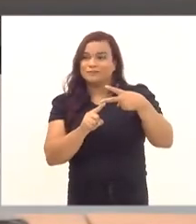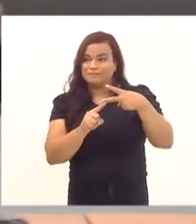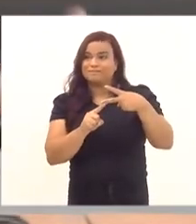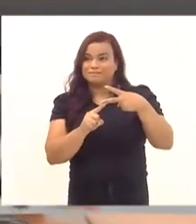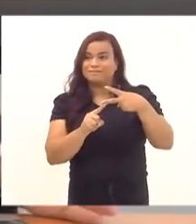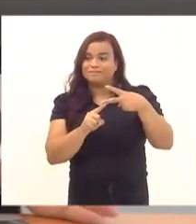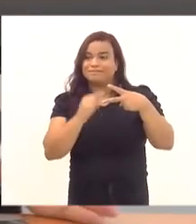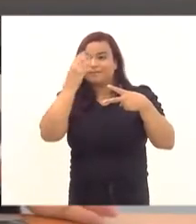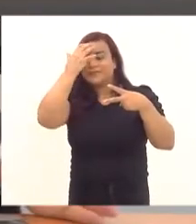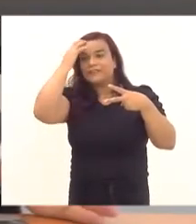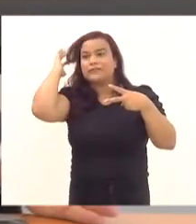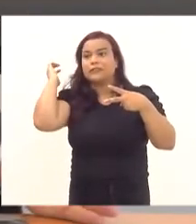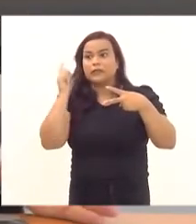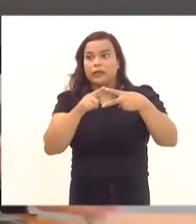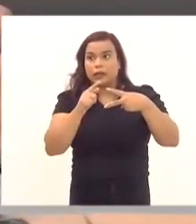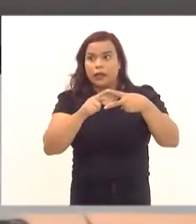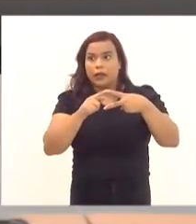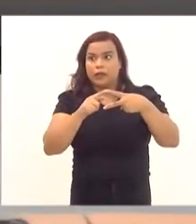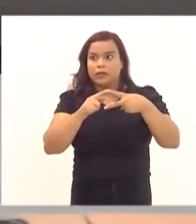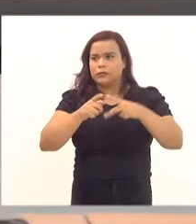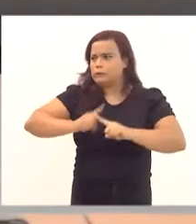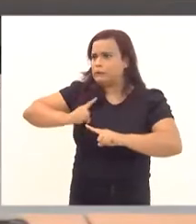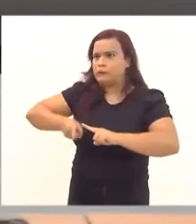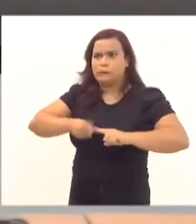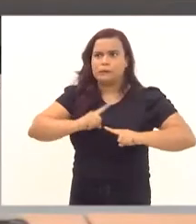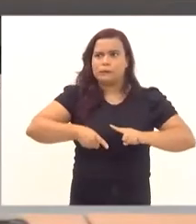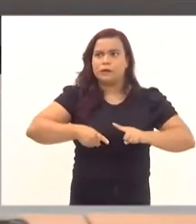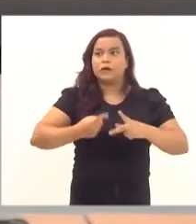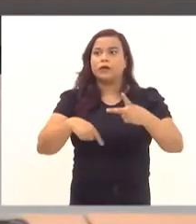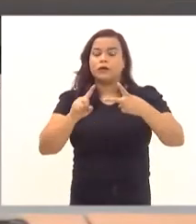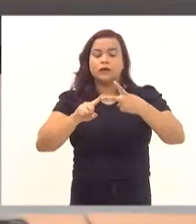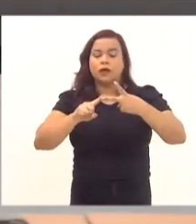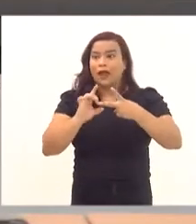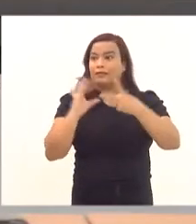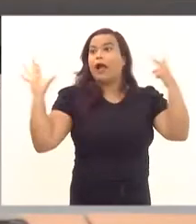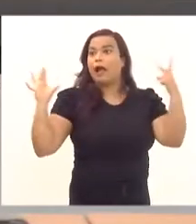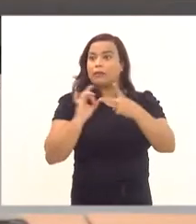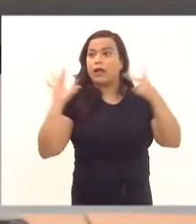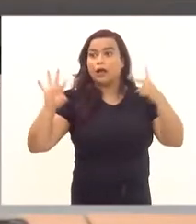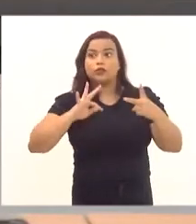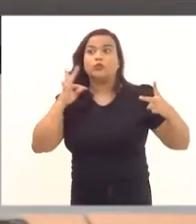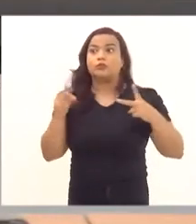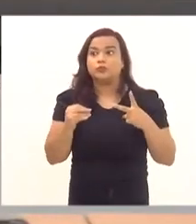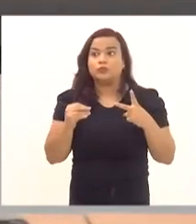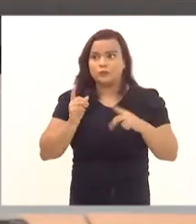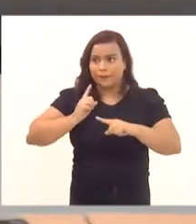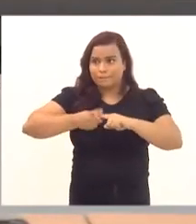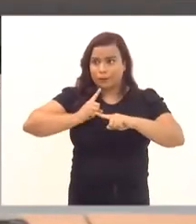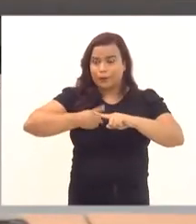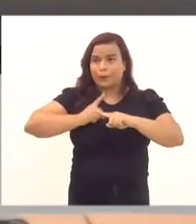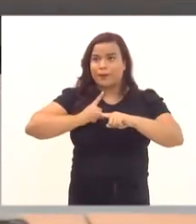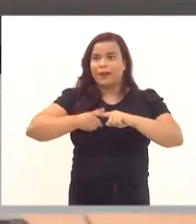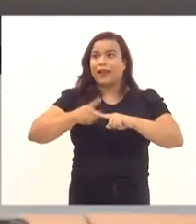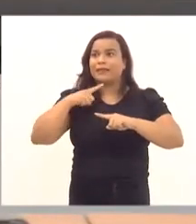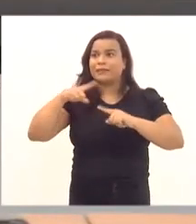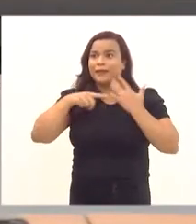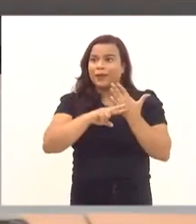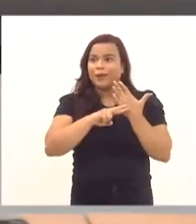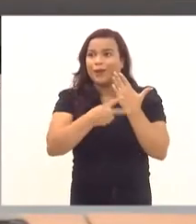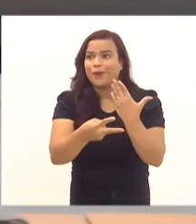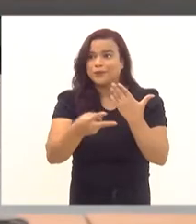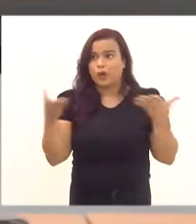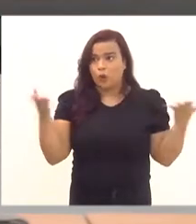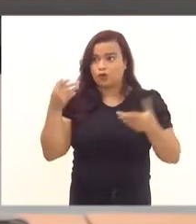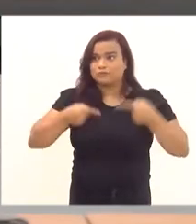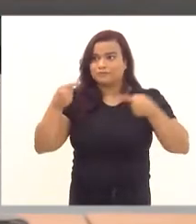esses Monstros tanto o monstro do fascismo quanto monstro do ultraliberalismo que isso isso nos traz hoje para consequência e tem a ver com